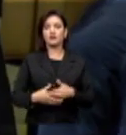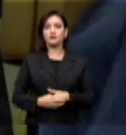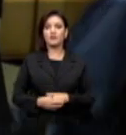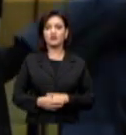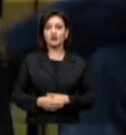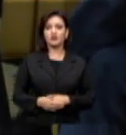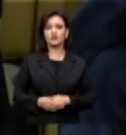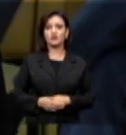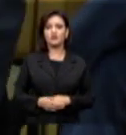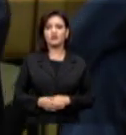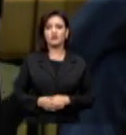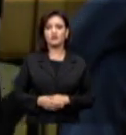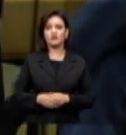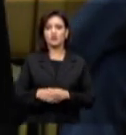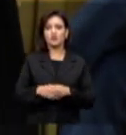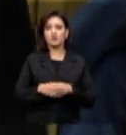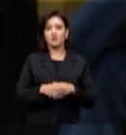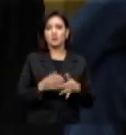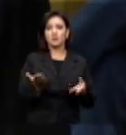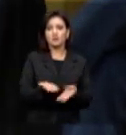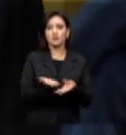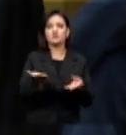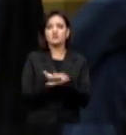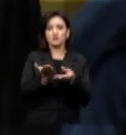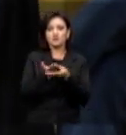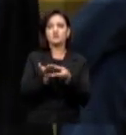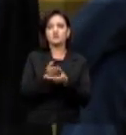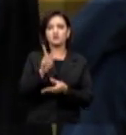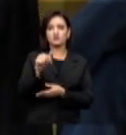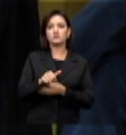por vezes, se alongam no tempo.